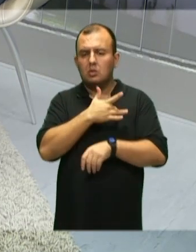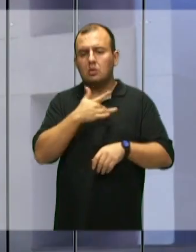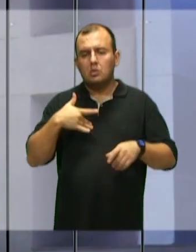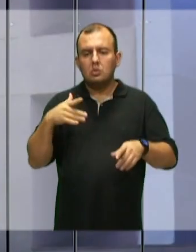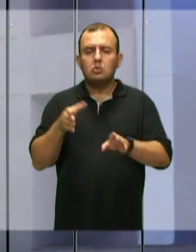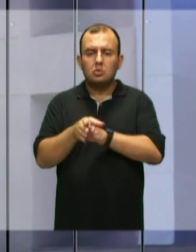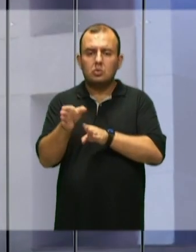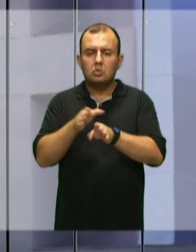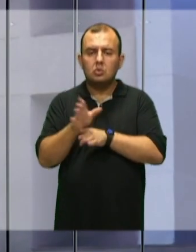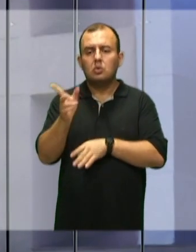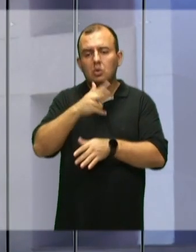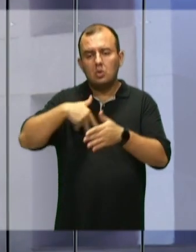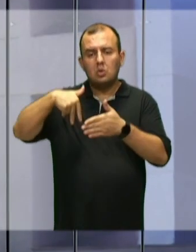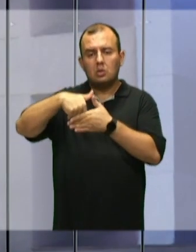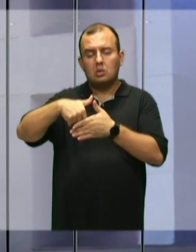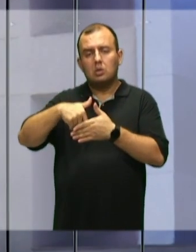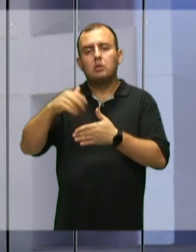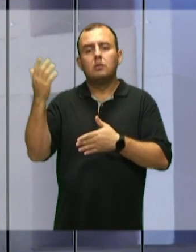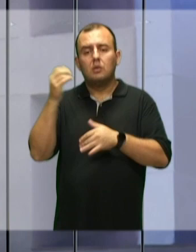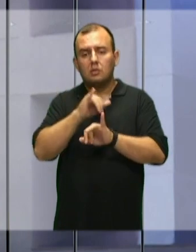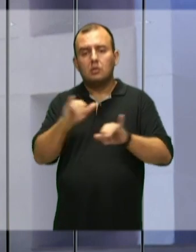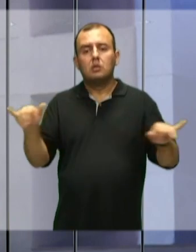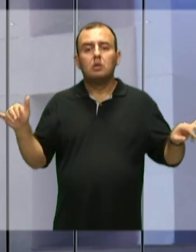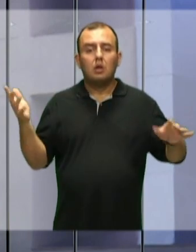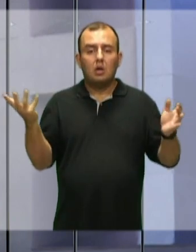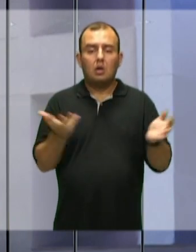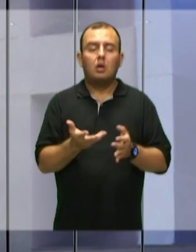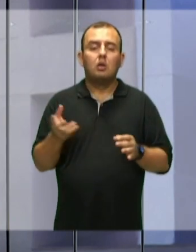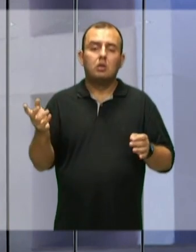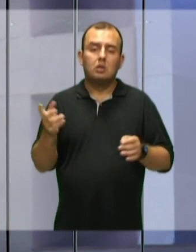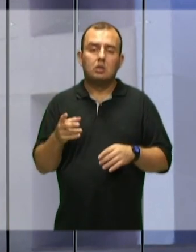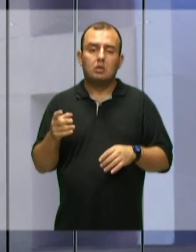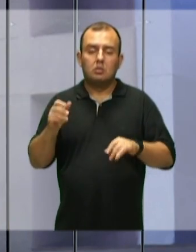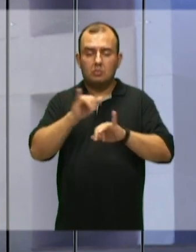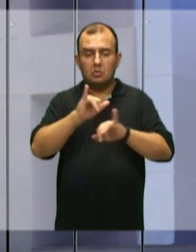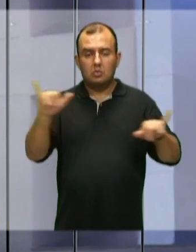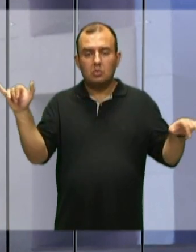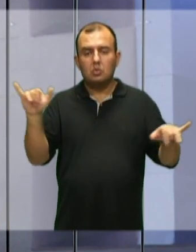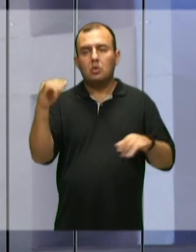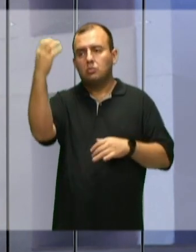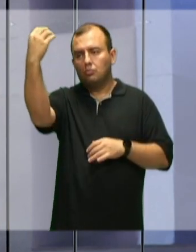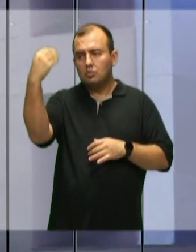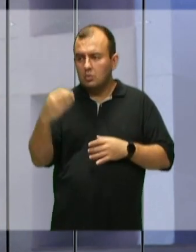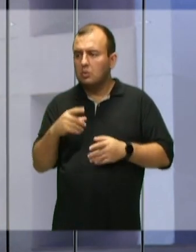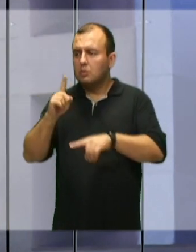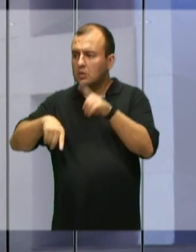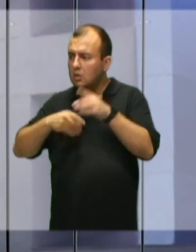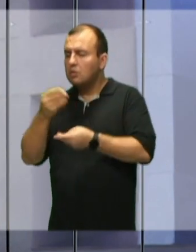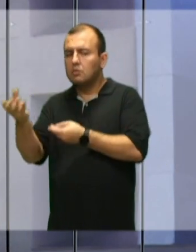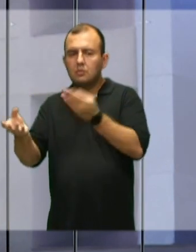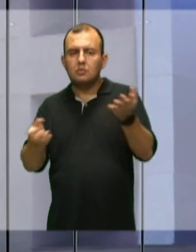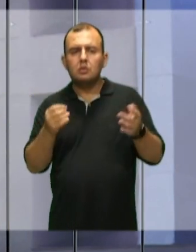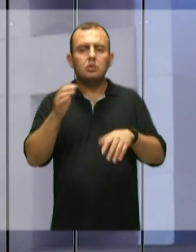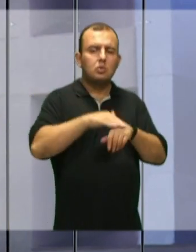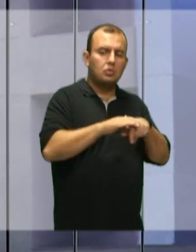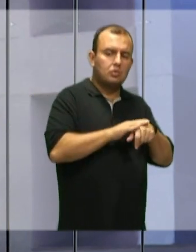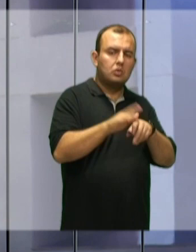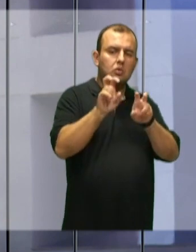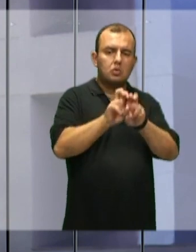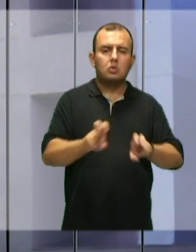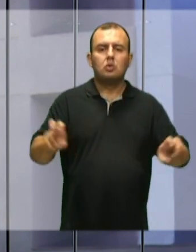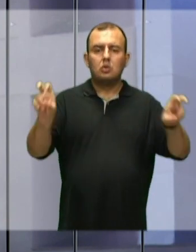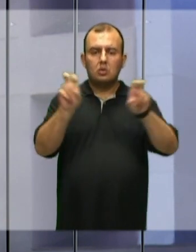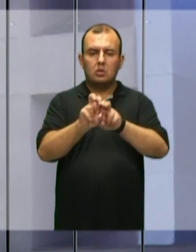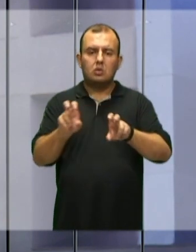até na última Tribuna eu falei gente esse momento eraa para as pessoas estarem na sinaleiras distribuindo material conversando no shoppings quando eu falo no